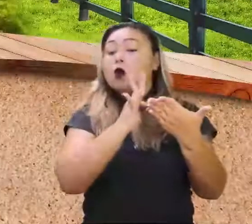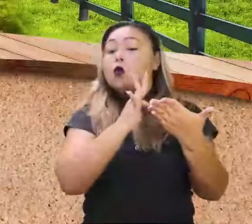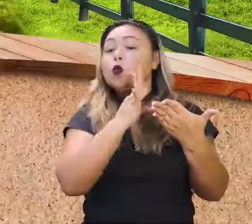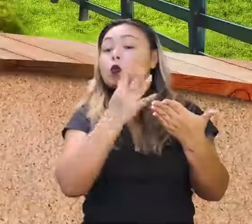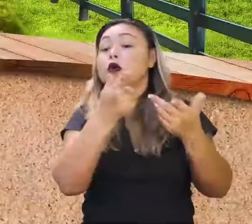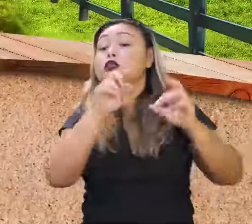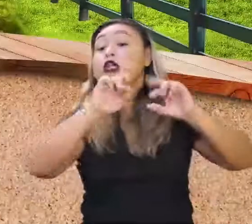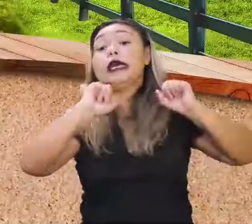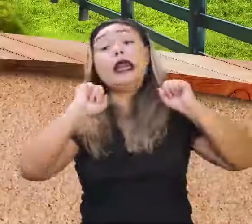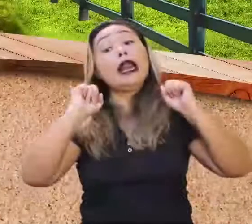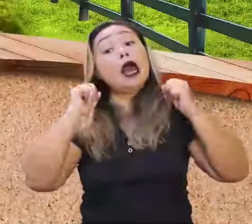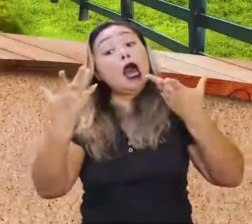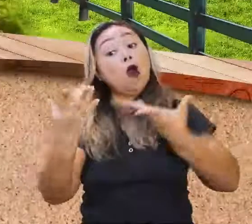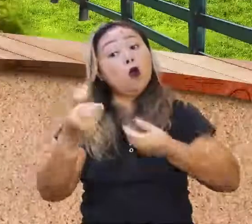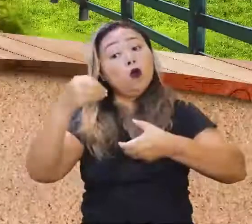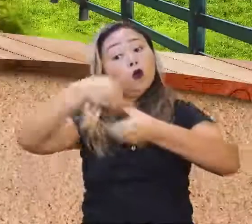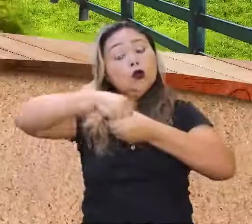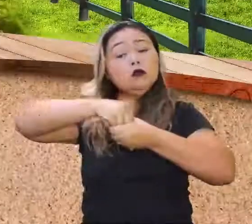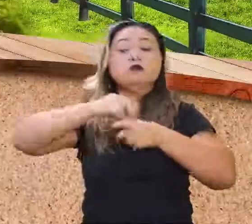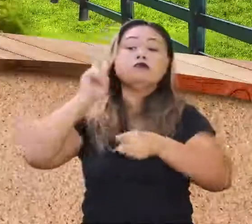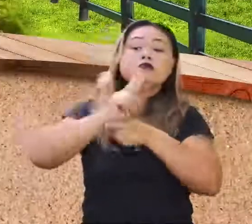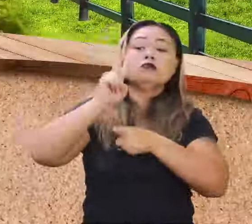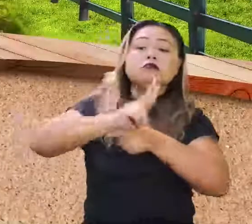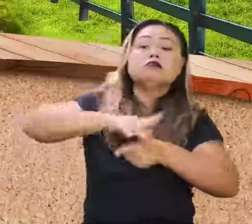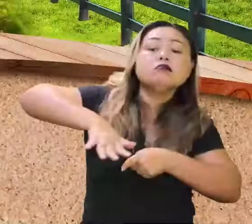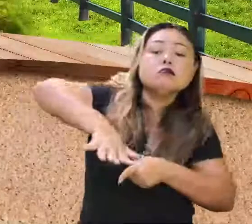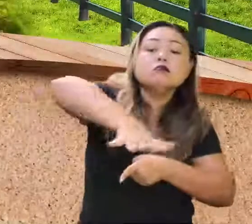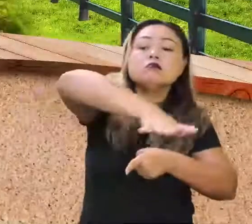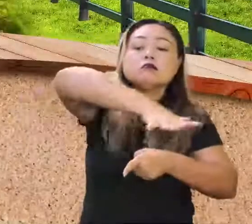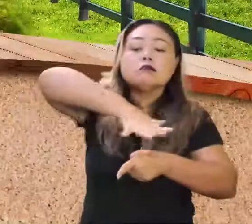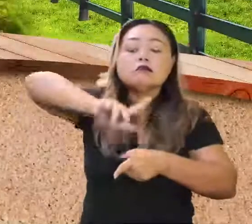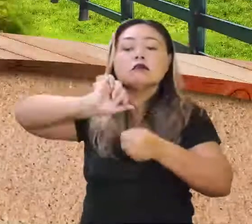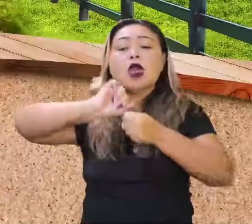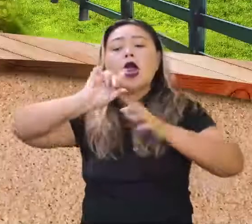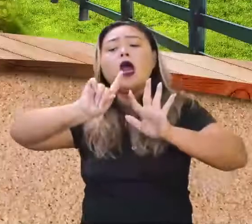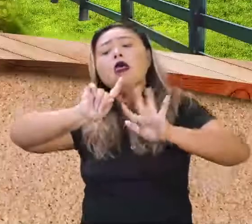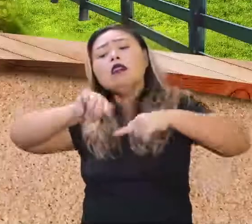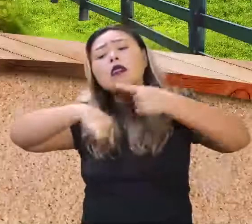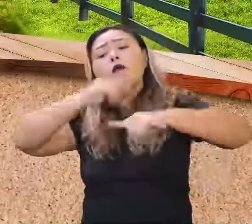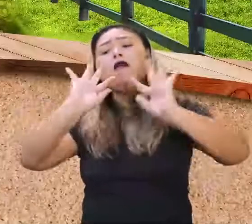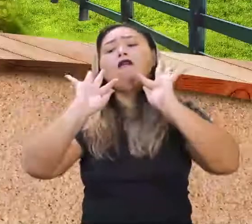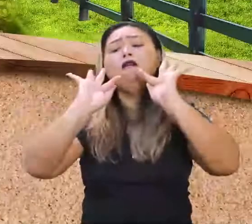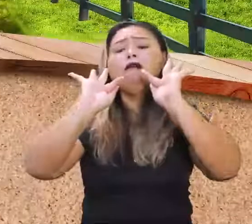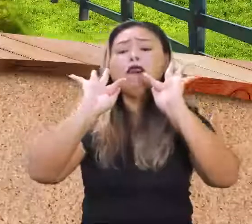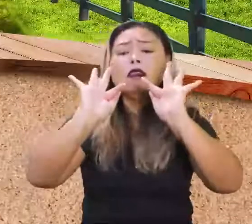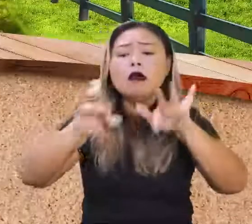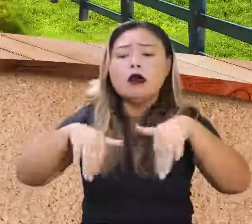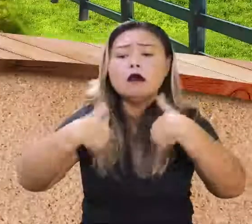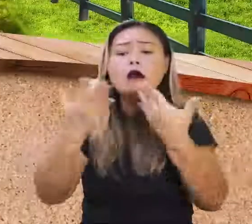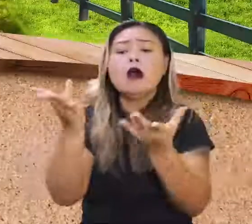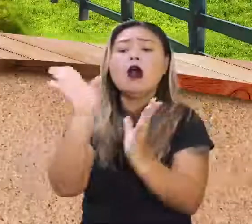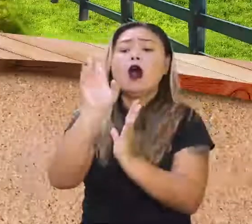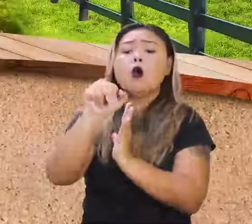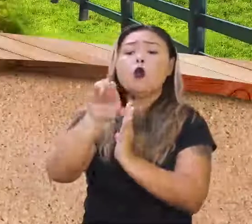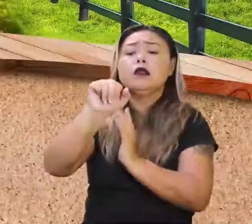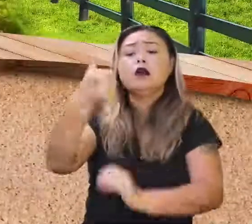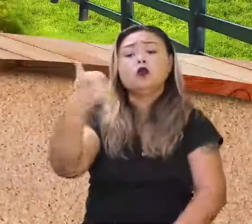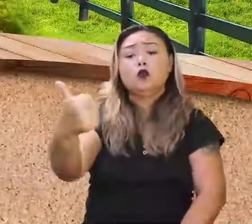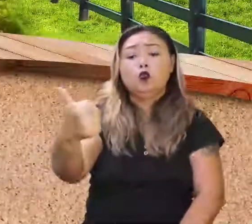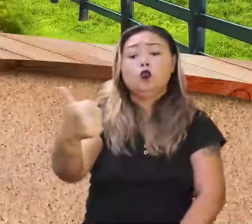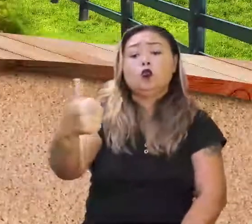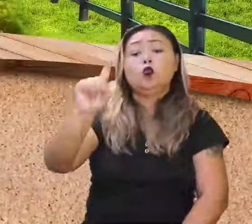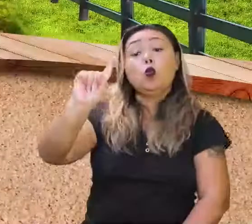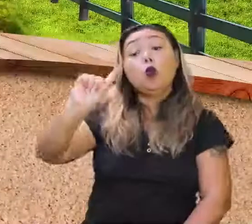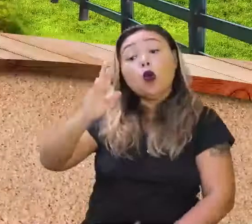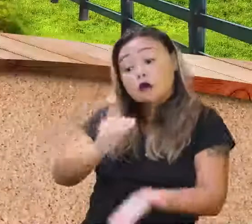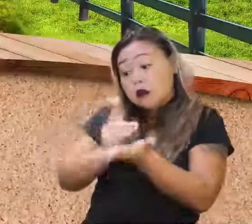aulas gerais dentro das criações. Depois, nós estamos finalizando a unidade 1. Quando